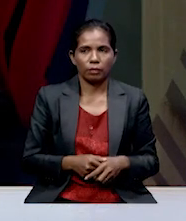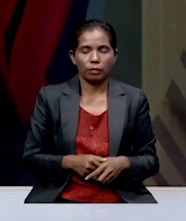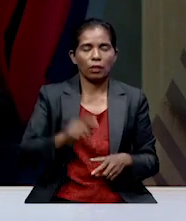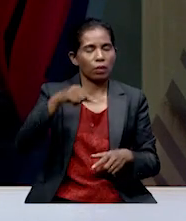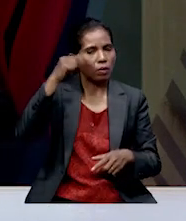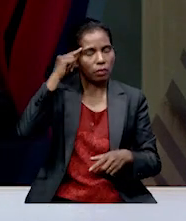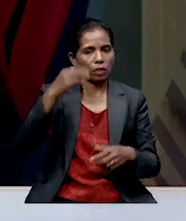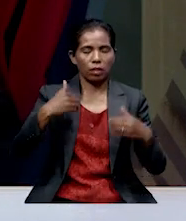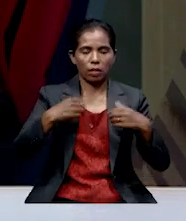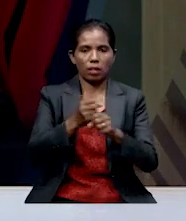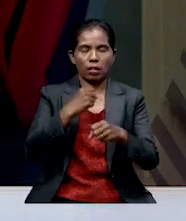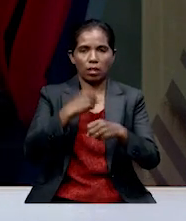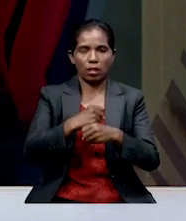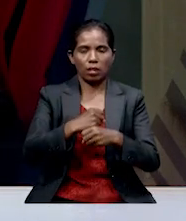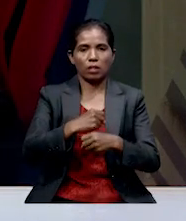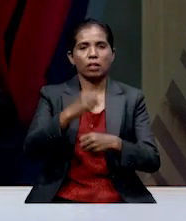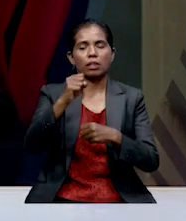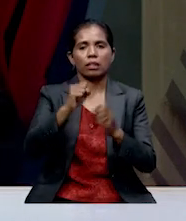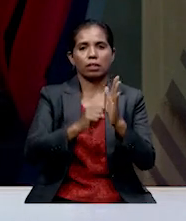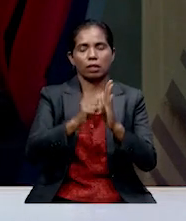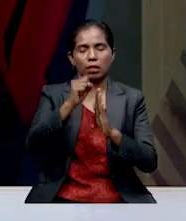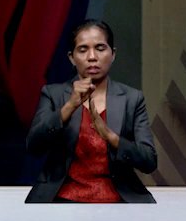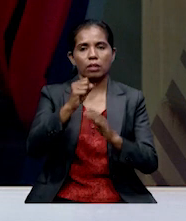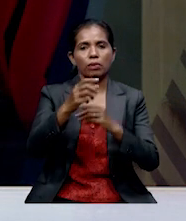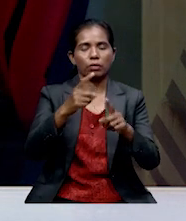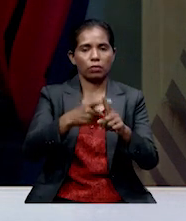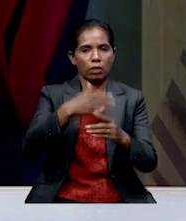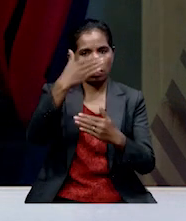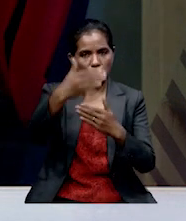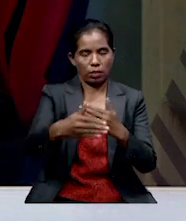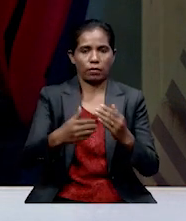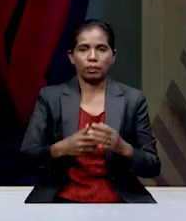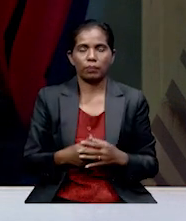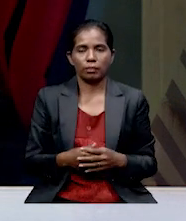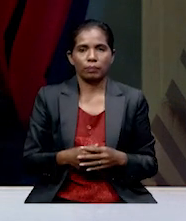Governo se realiza senso sumacan e a início fulangoin.